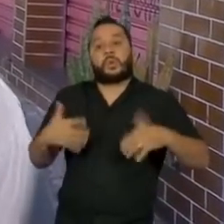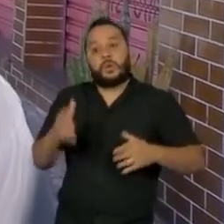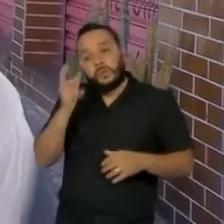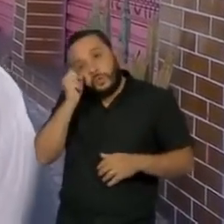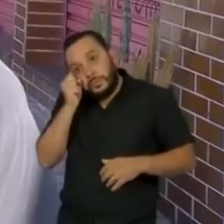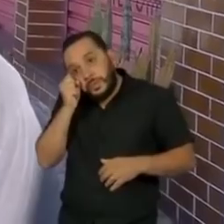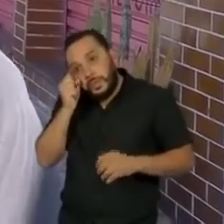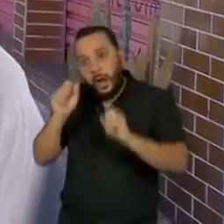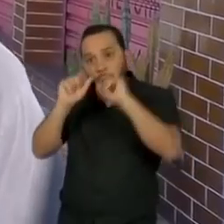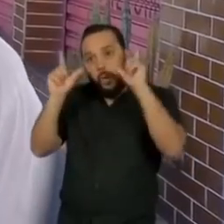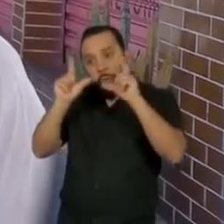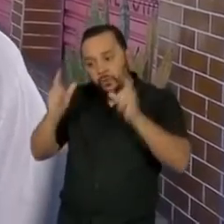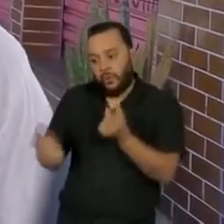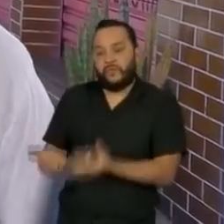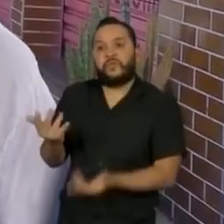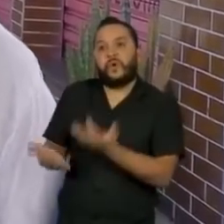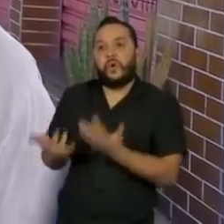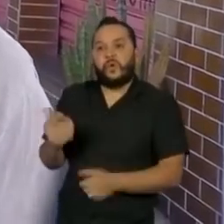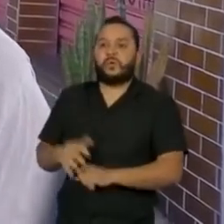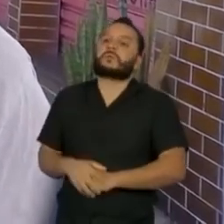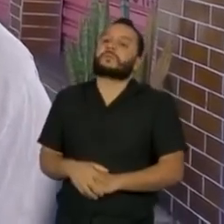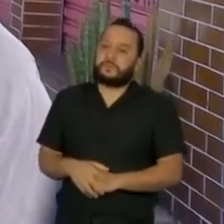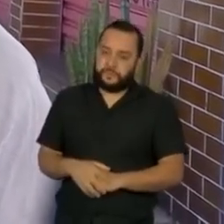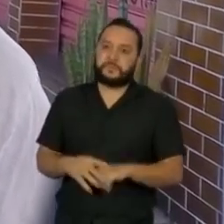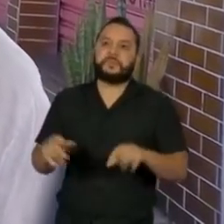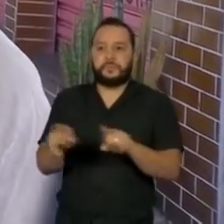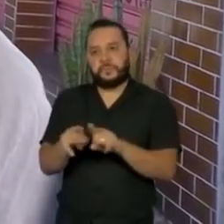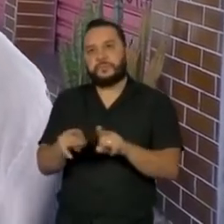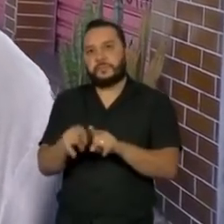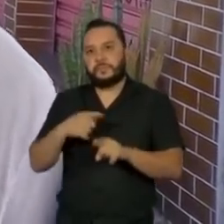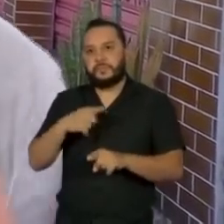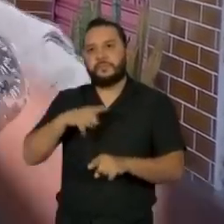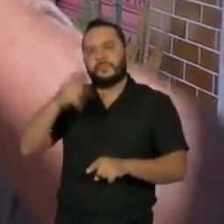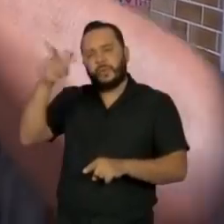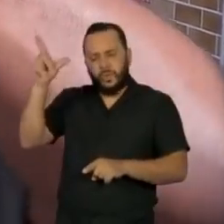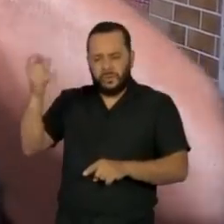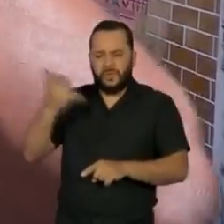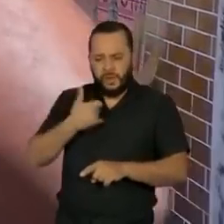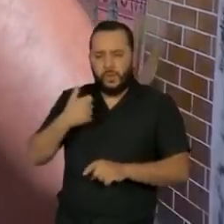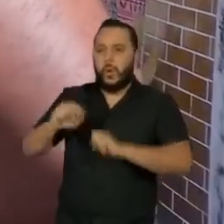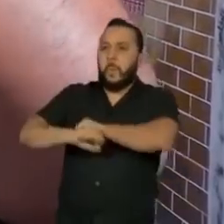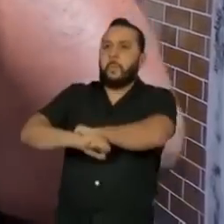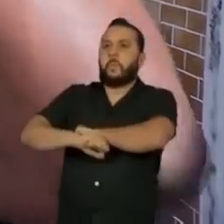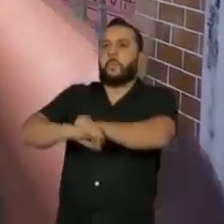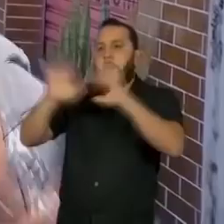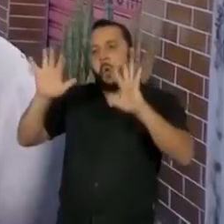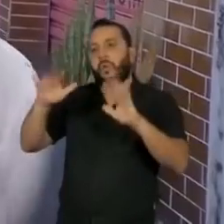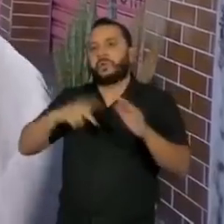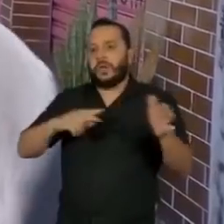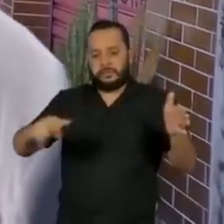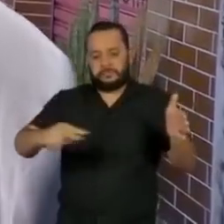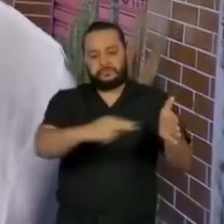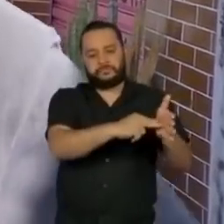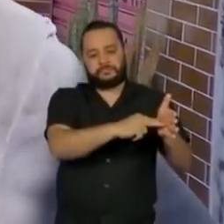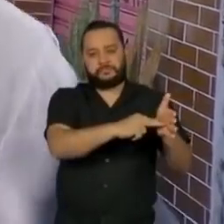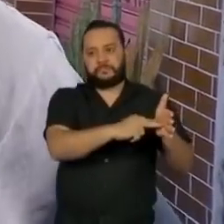acordou com fogo. E a outra foi de explosão. rapaz falou que colocou na